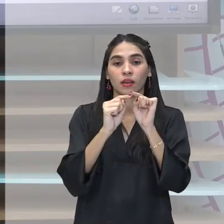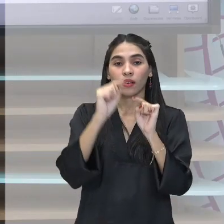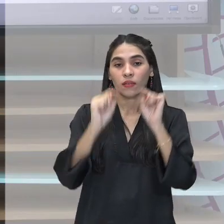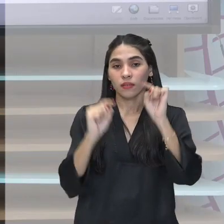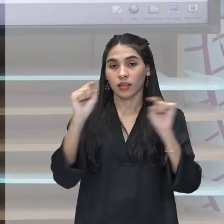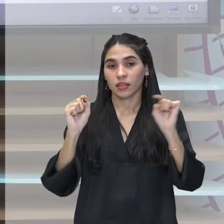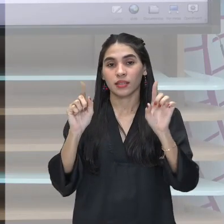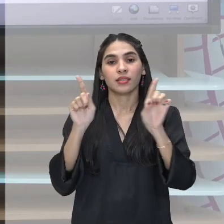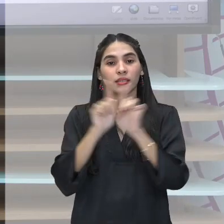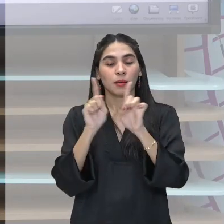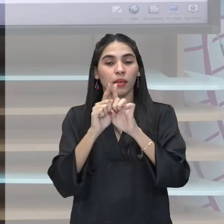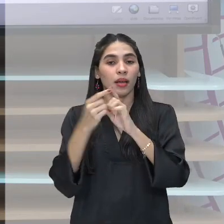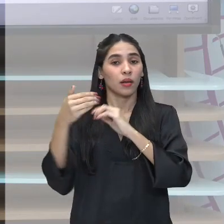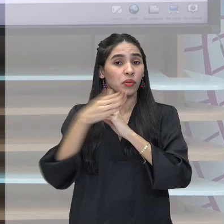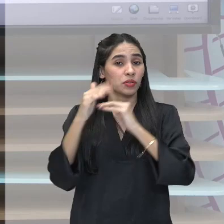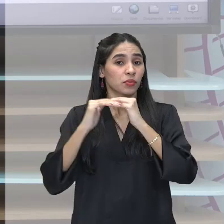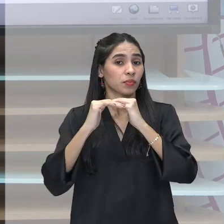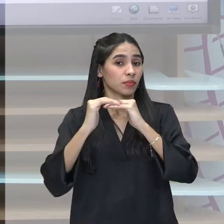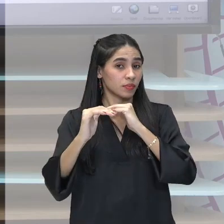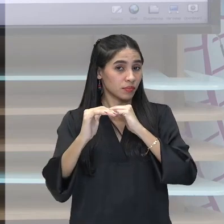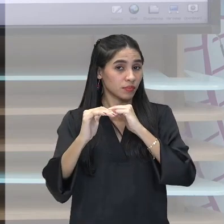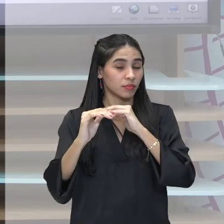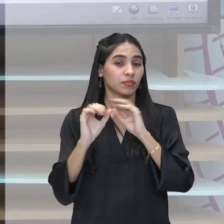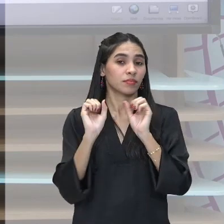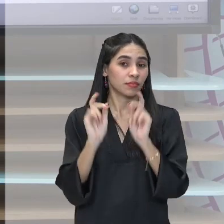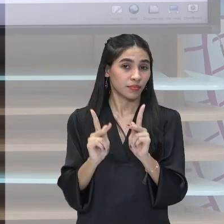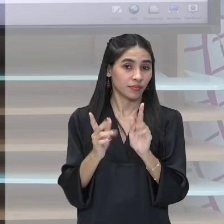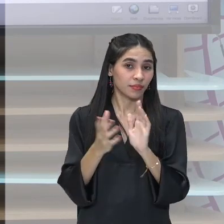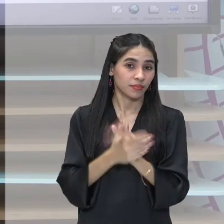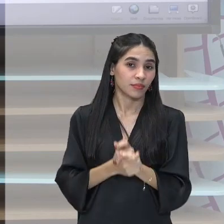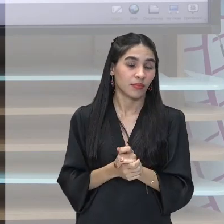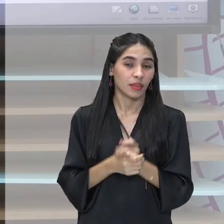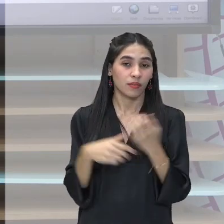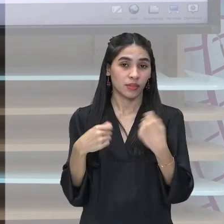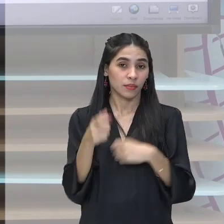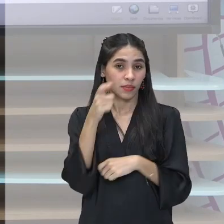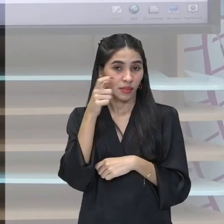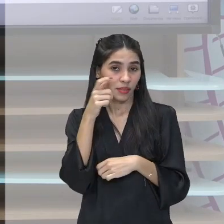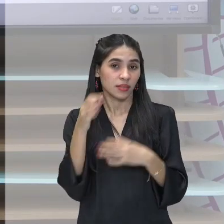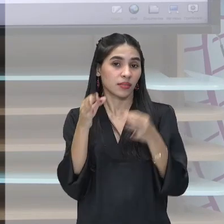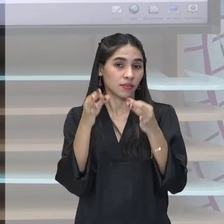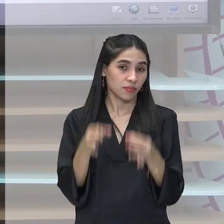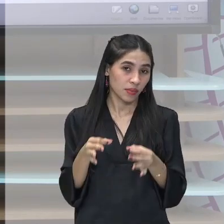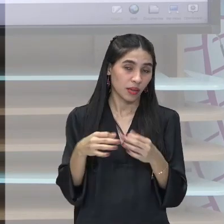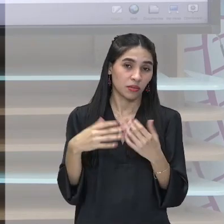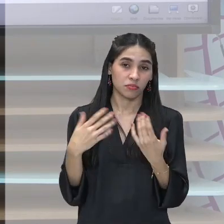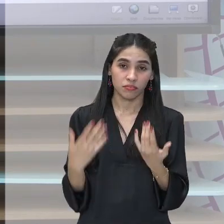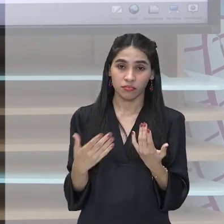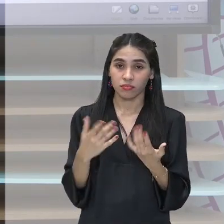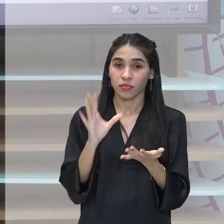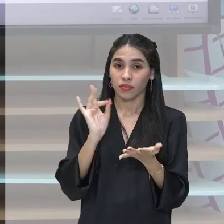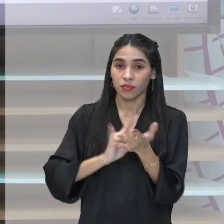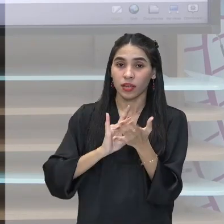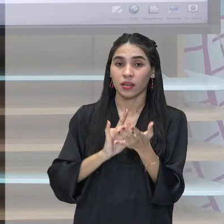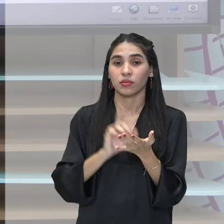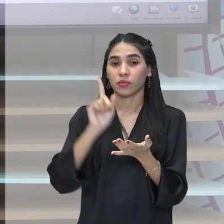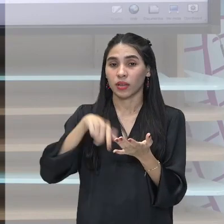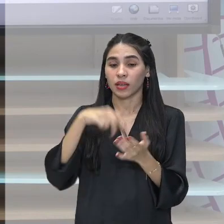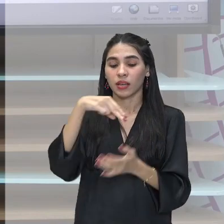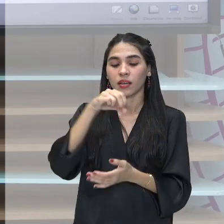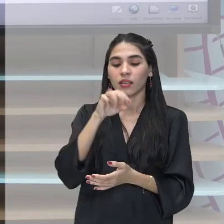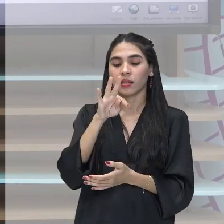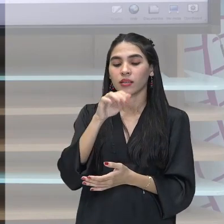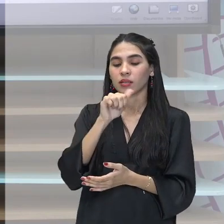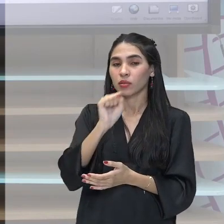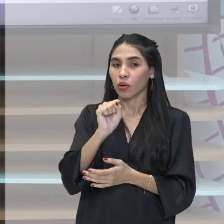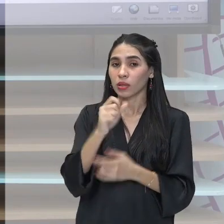e o desvio padrão, certo? Para observar se realmente essas foram as notas.